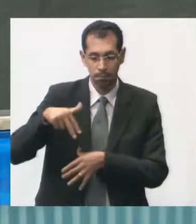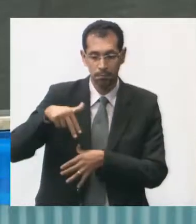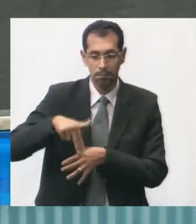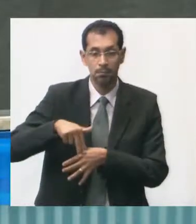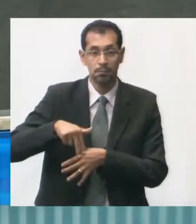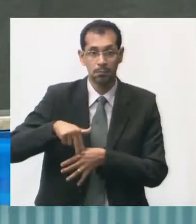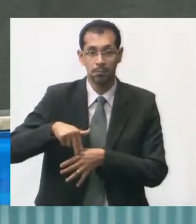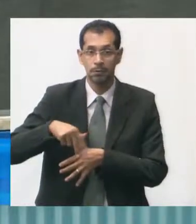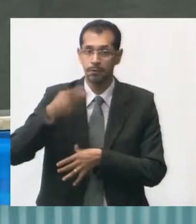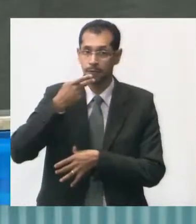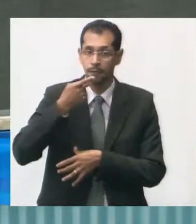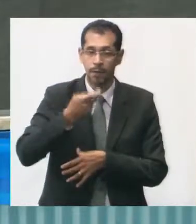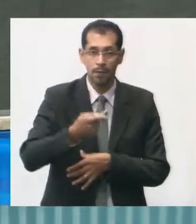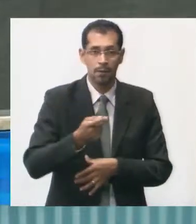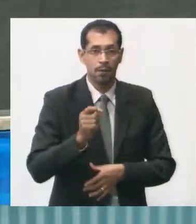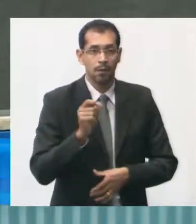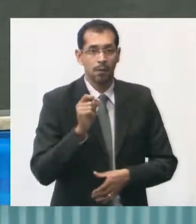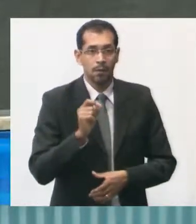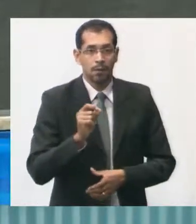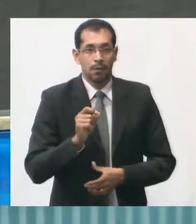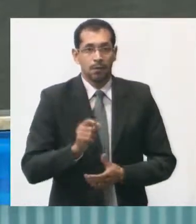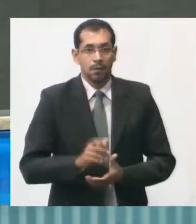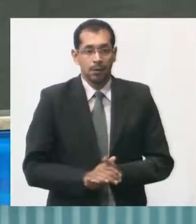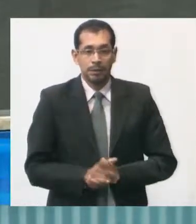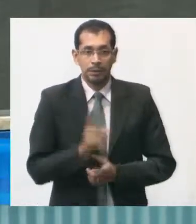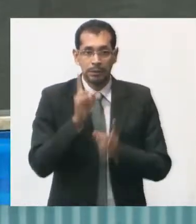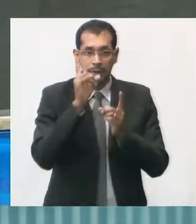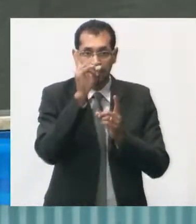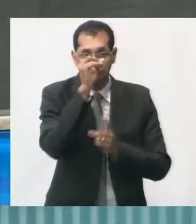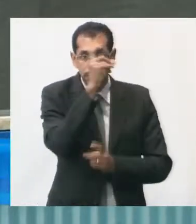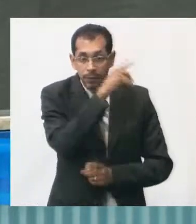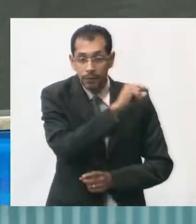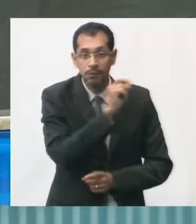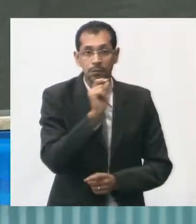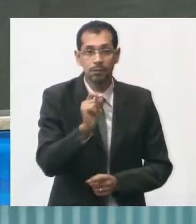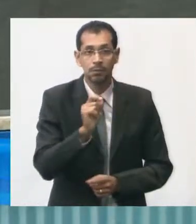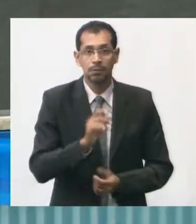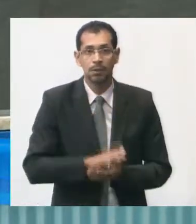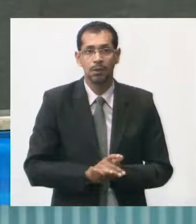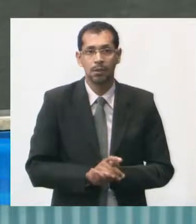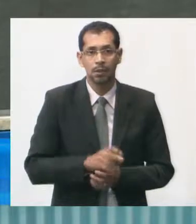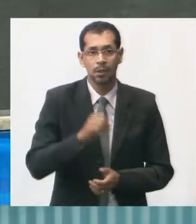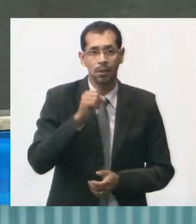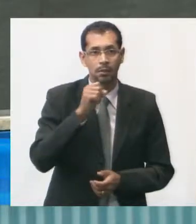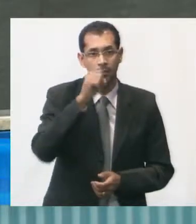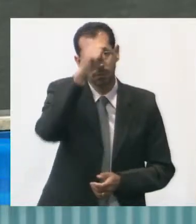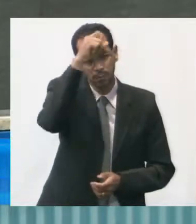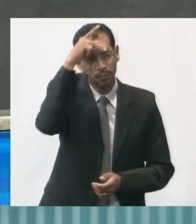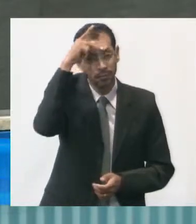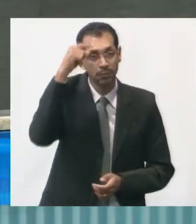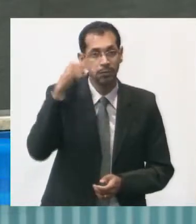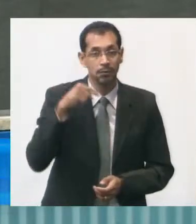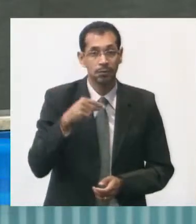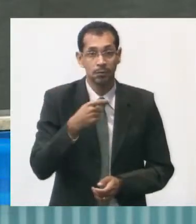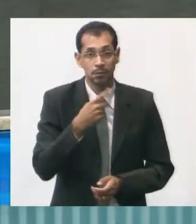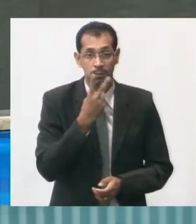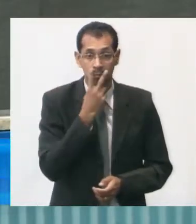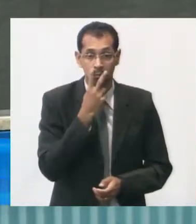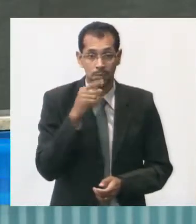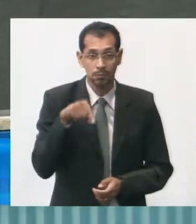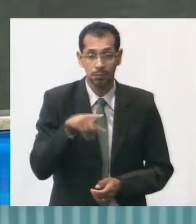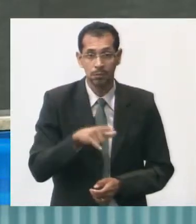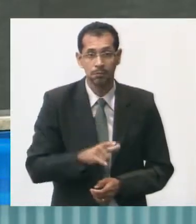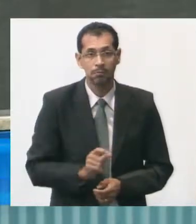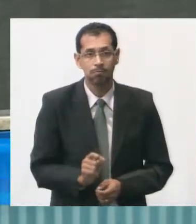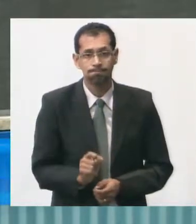falei aqui das dificuldades da Prefeitura de Vitória em atender